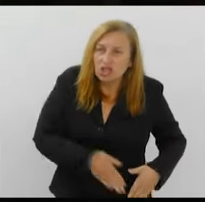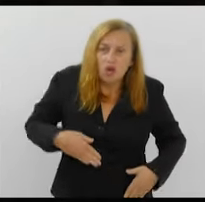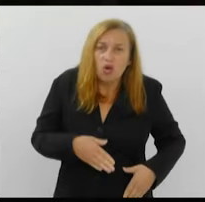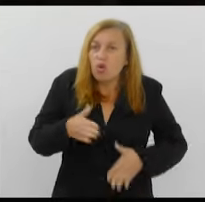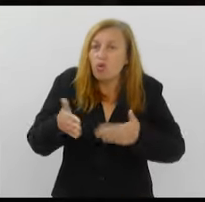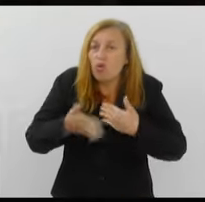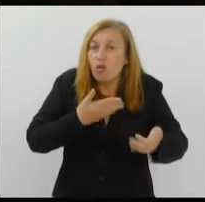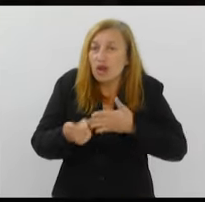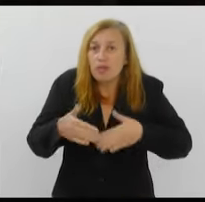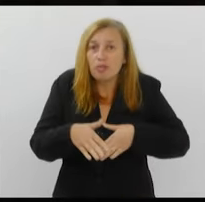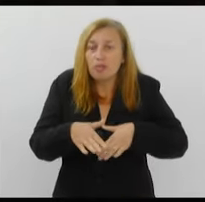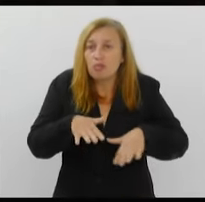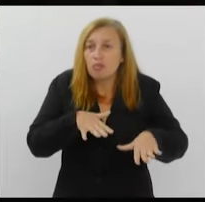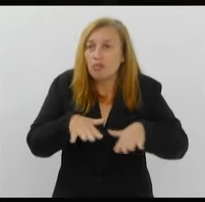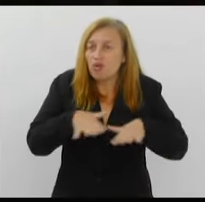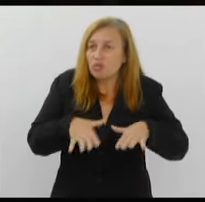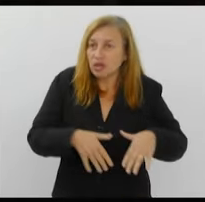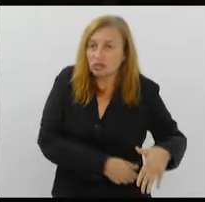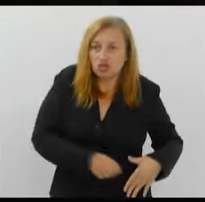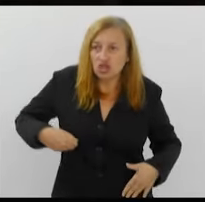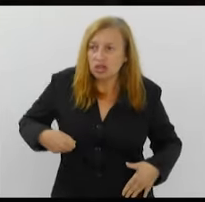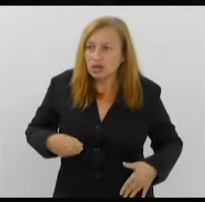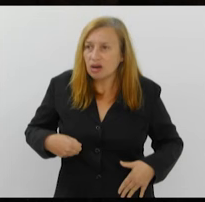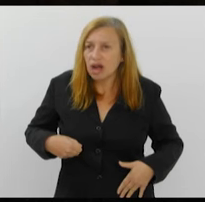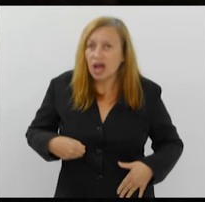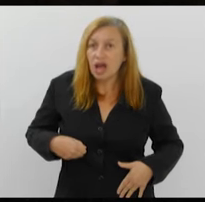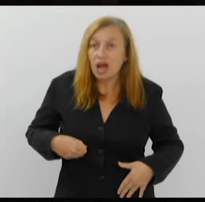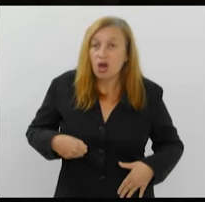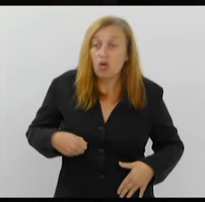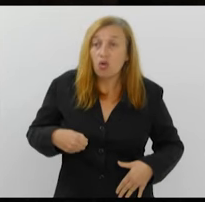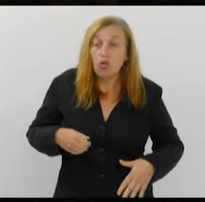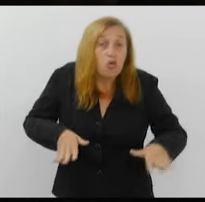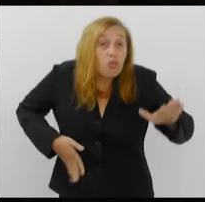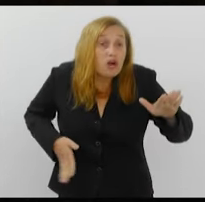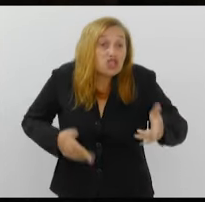tomar um tiro. E aí o STF